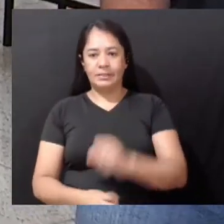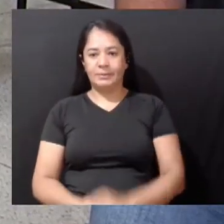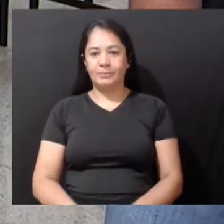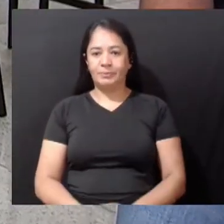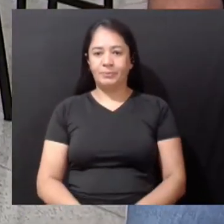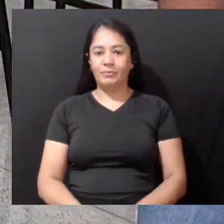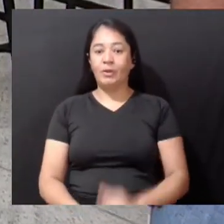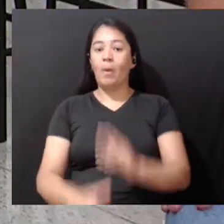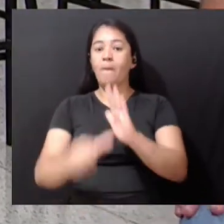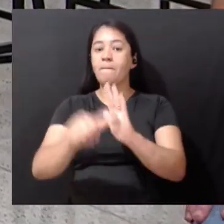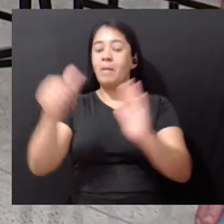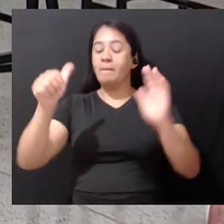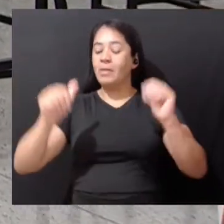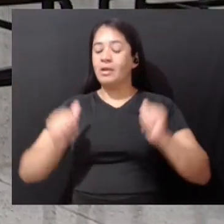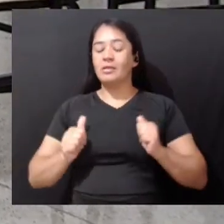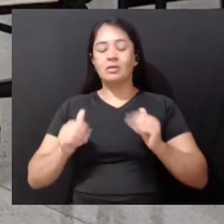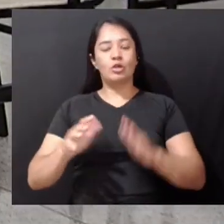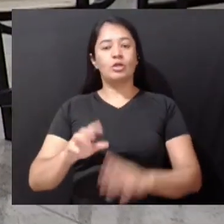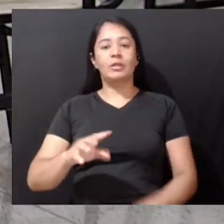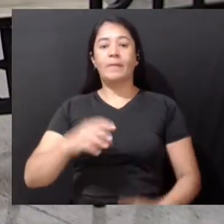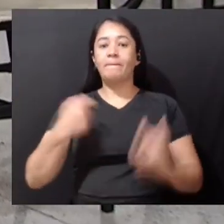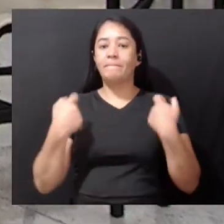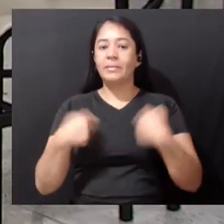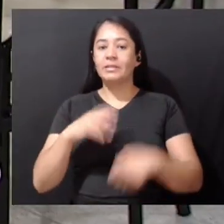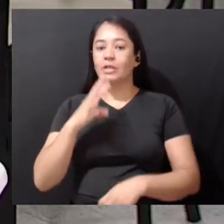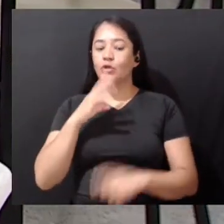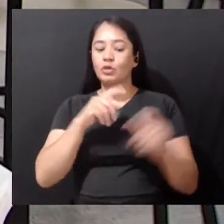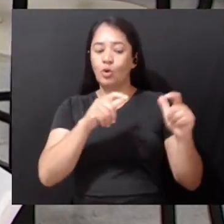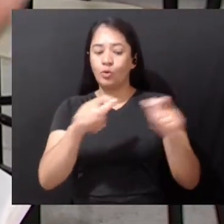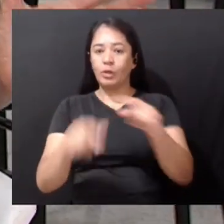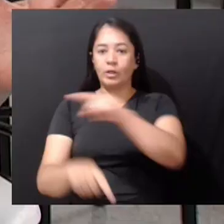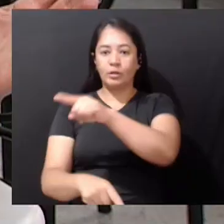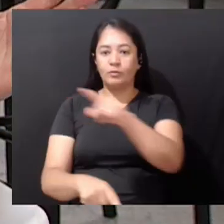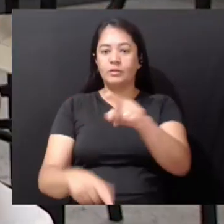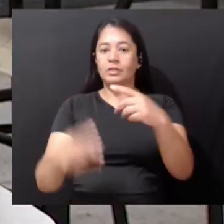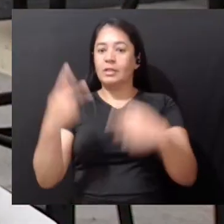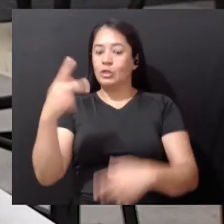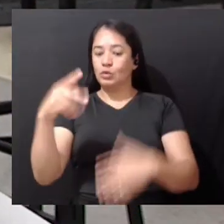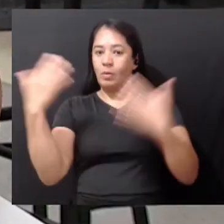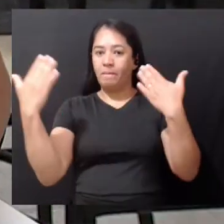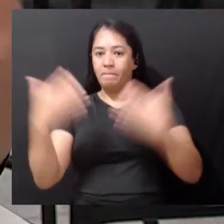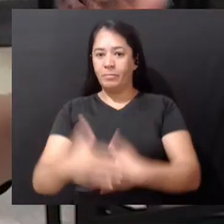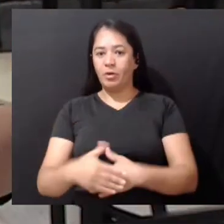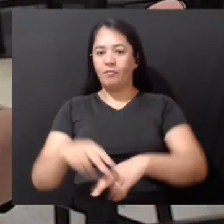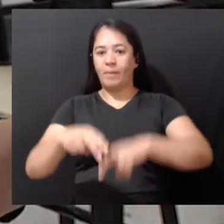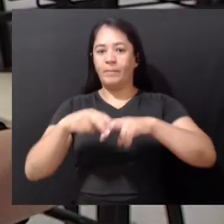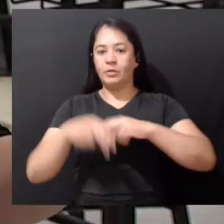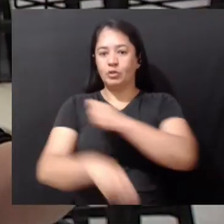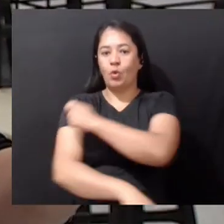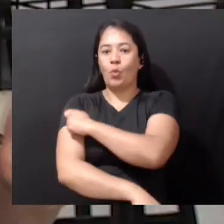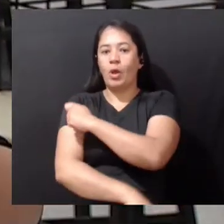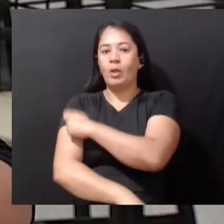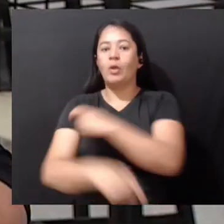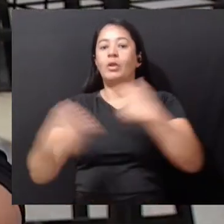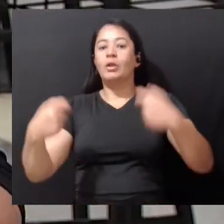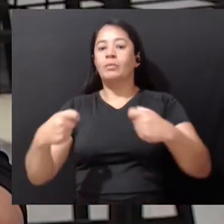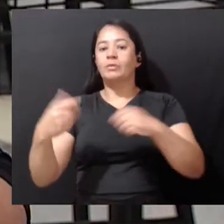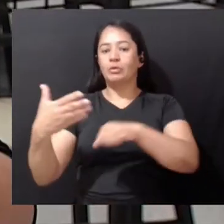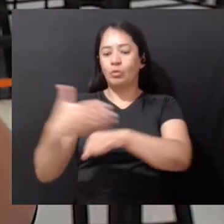é conhecer e saber onde você precisa estar. Então, para isso, o aluno precisa acessar o site do